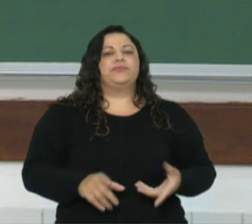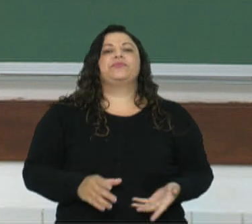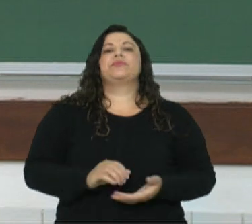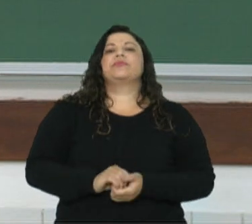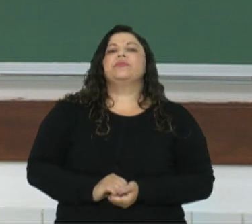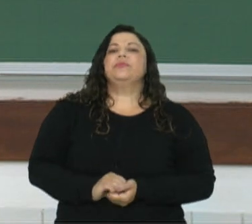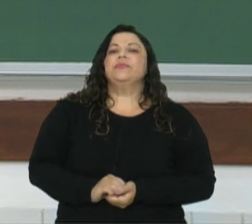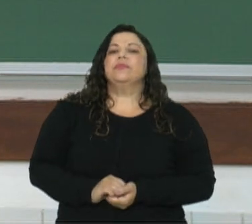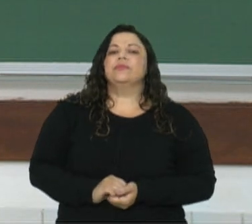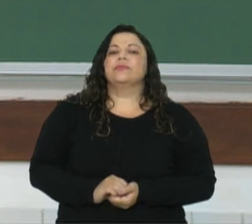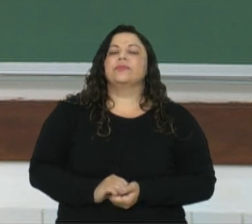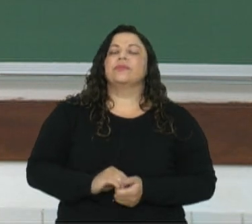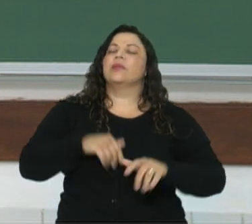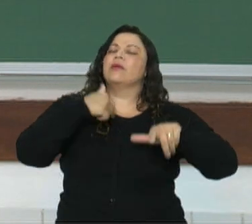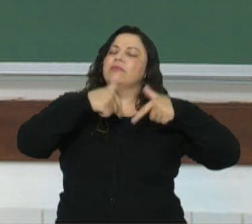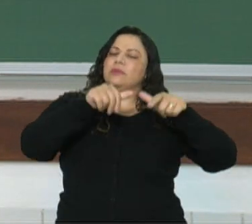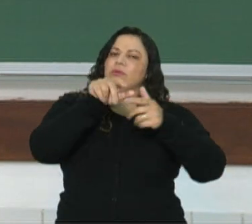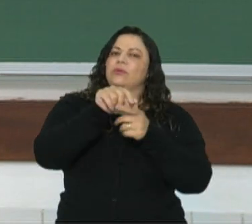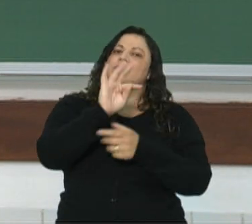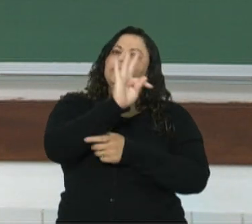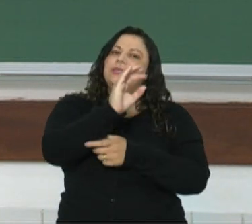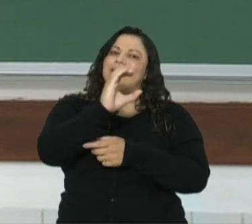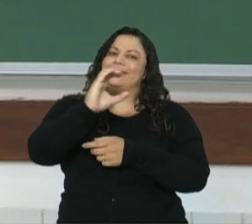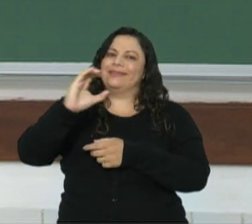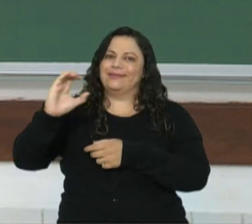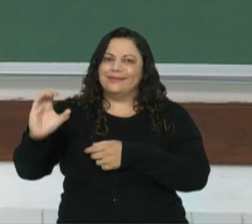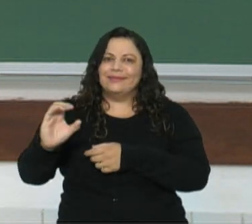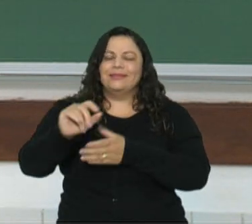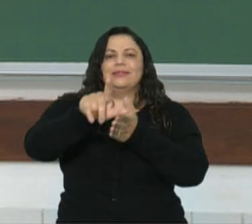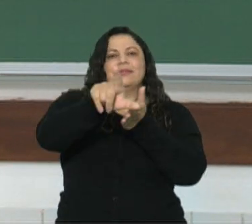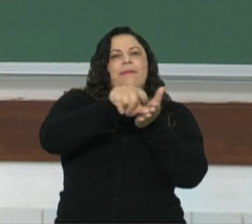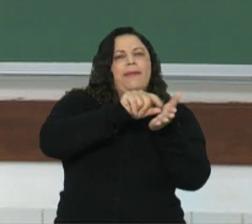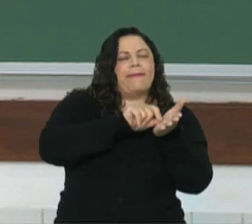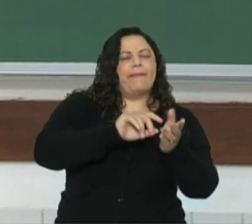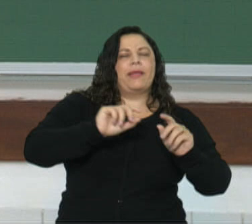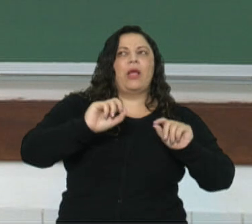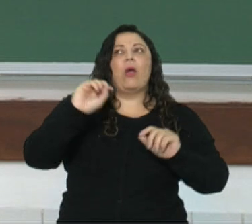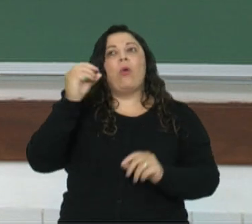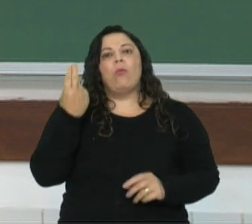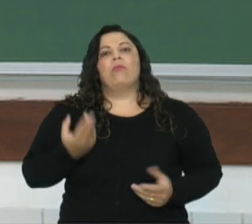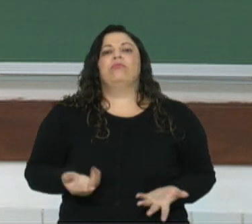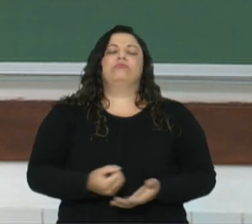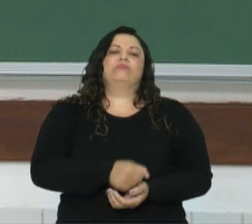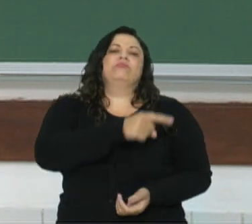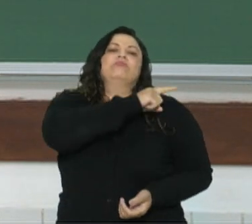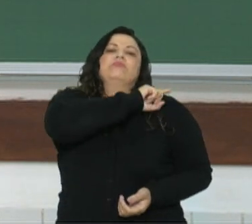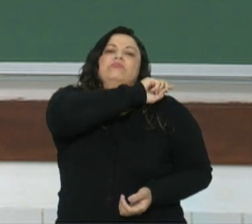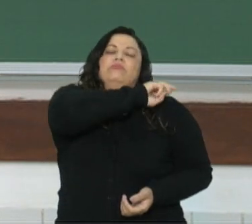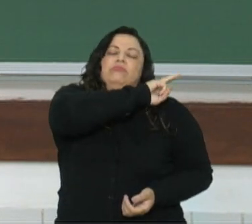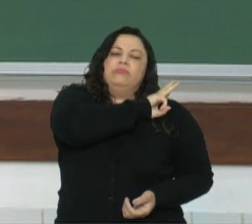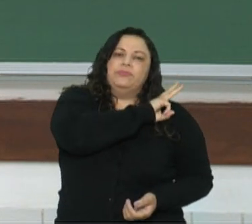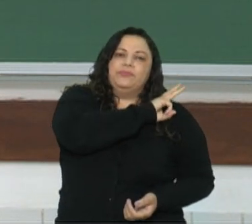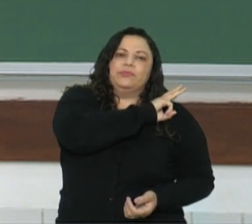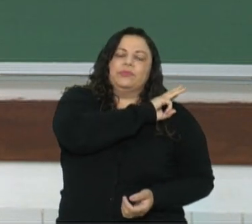tal do trabalho de conclusão de curso, ou no ensino médio, para os cursos técnicos, que tem